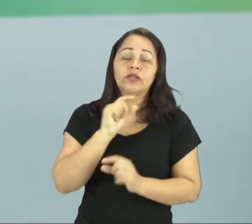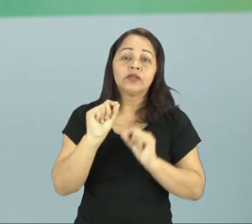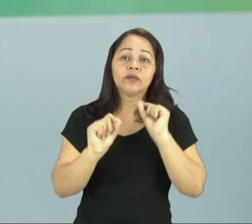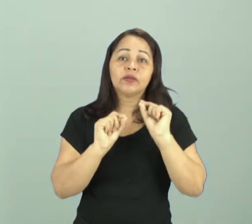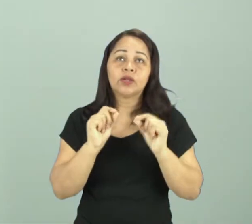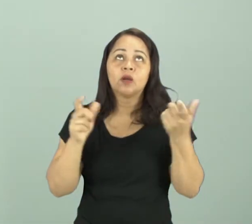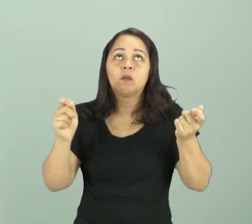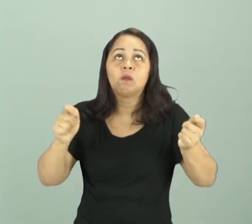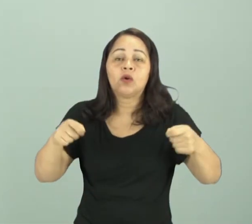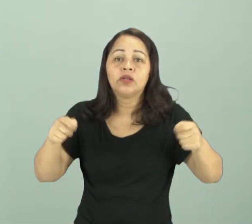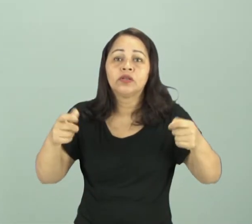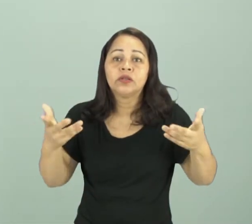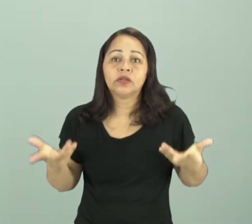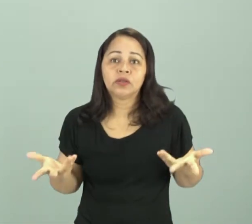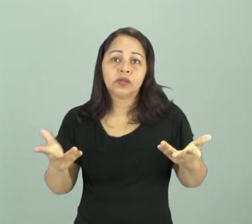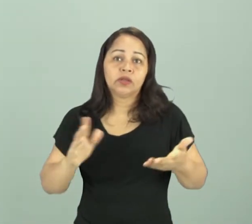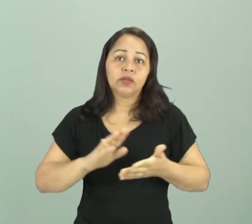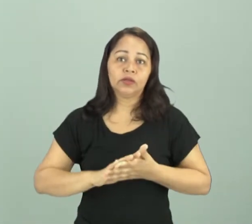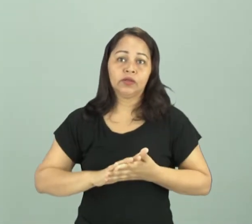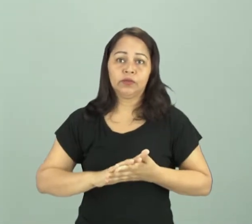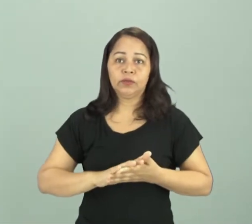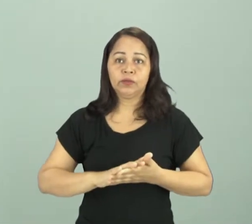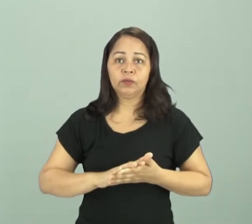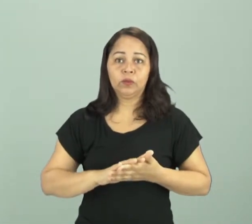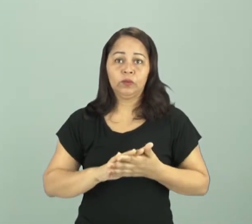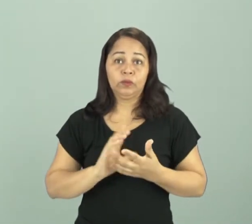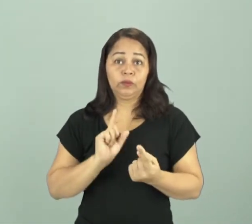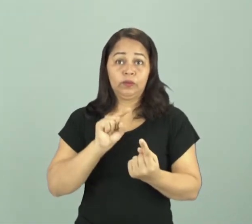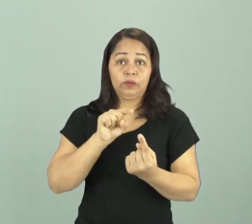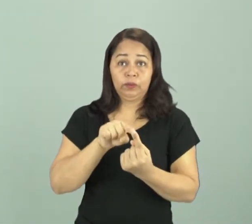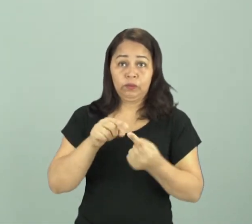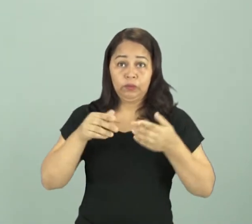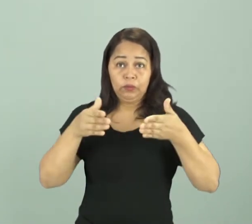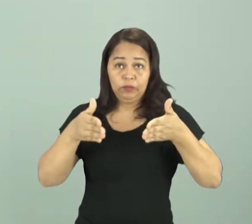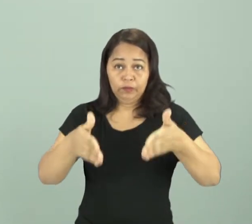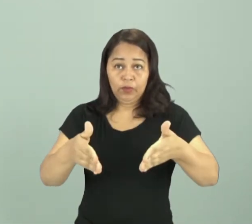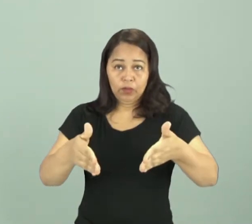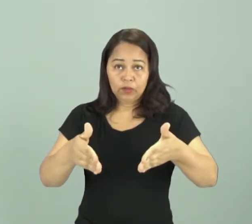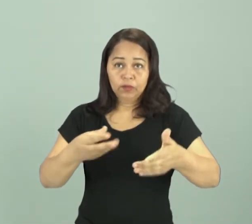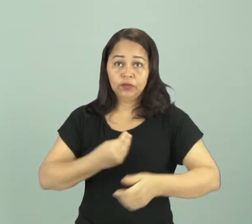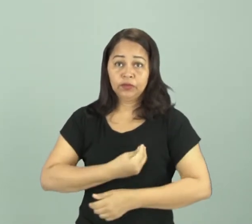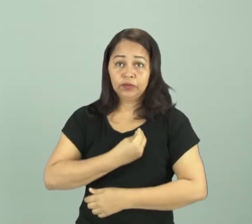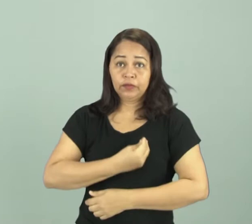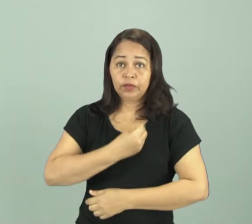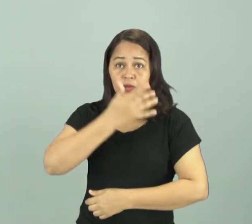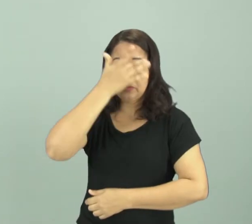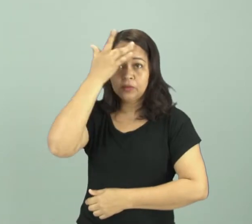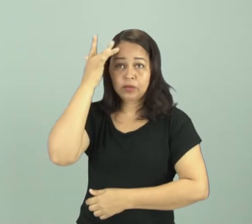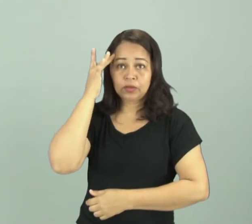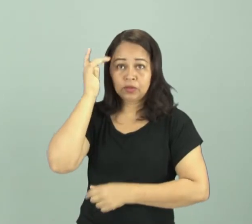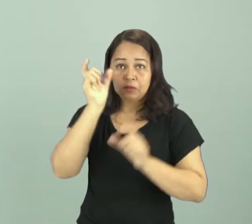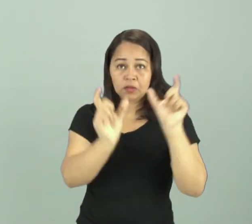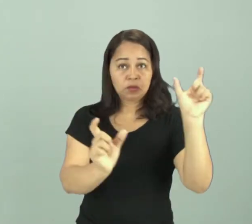um retrato verbal particular, ou seja, um ponto de vista de como a pessoa vê as coisas, né?